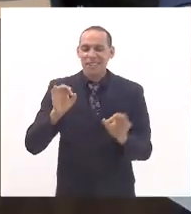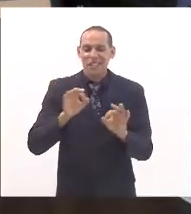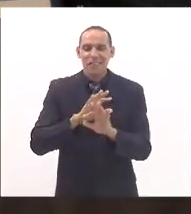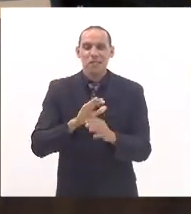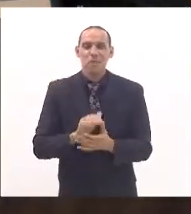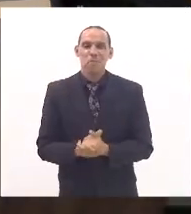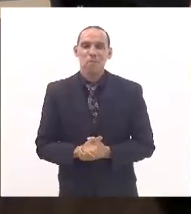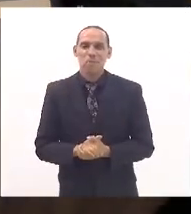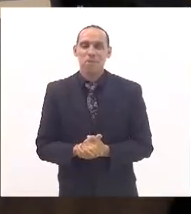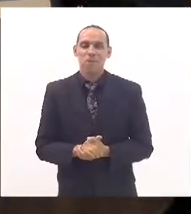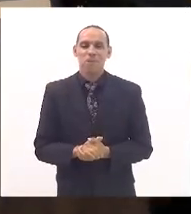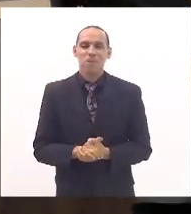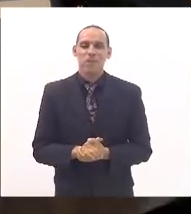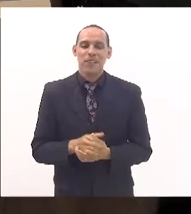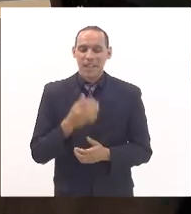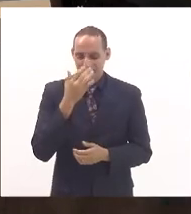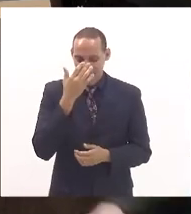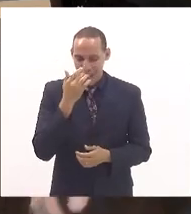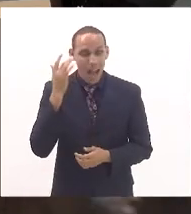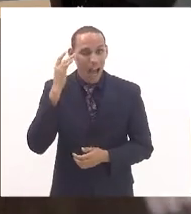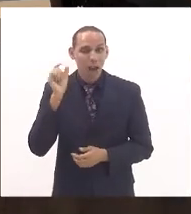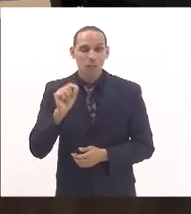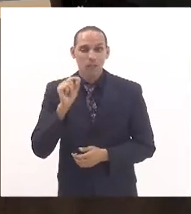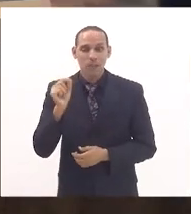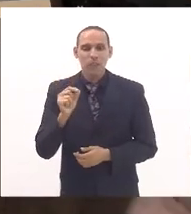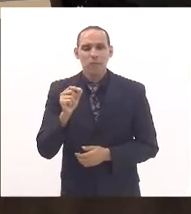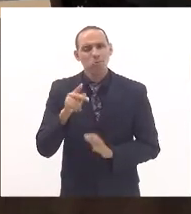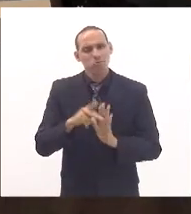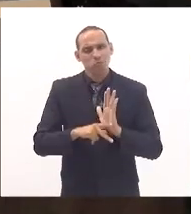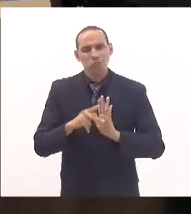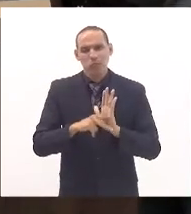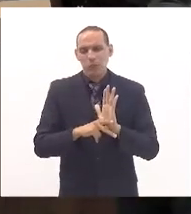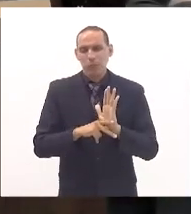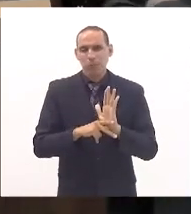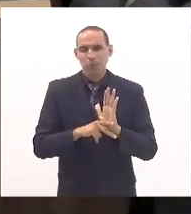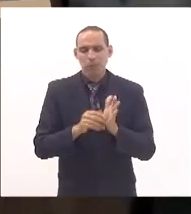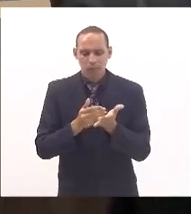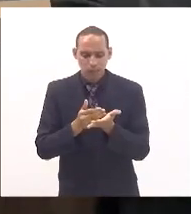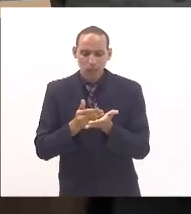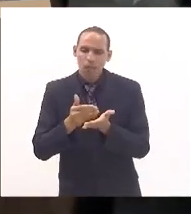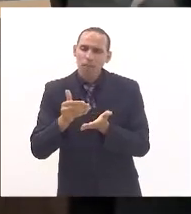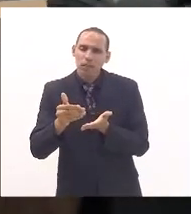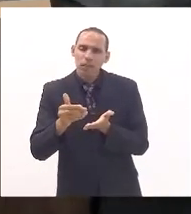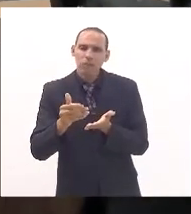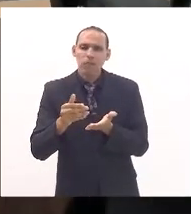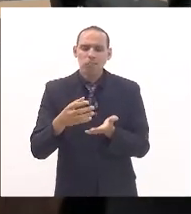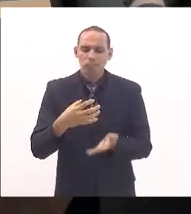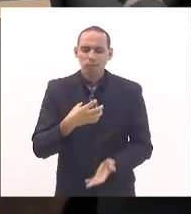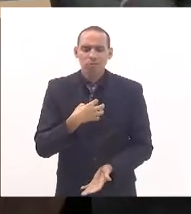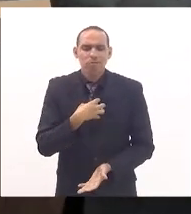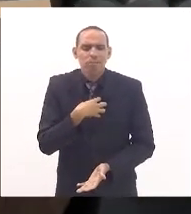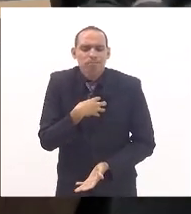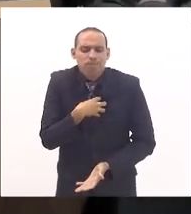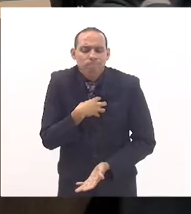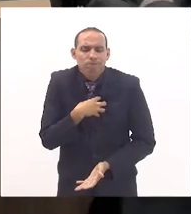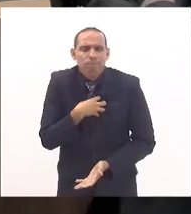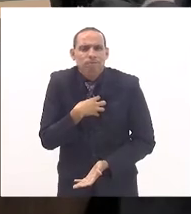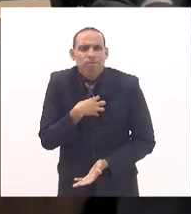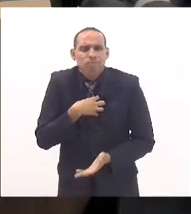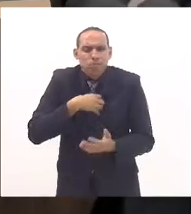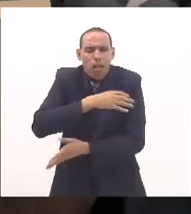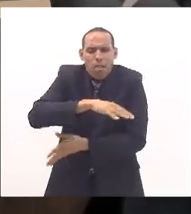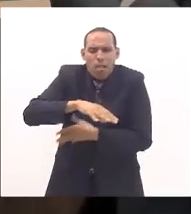presidente, eu acho que um projeto que começou de uma forma profundamente